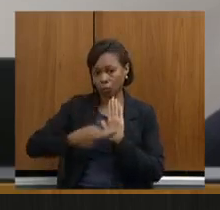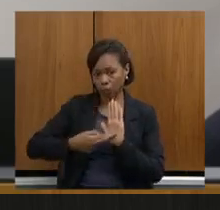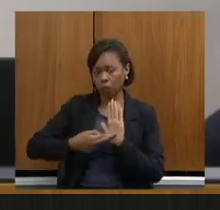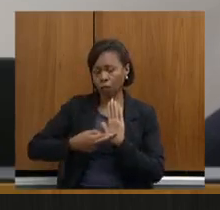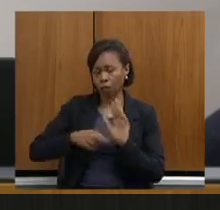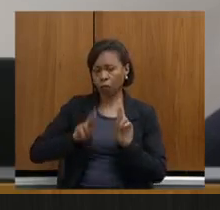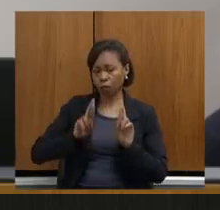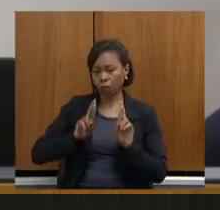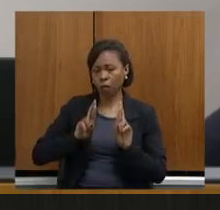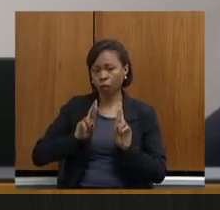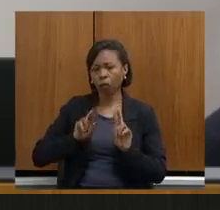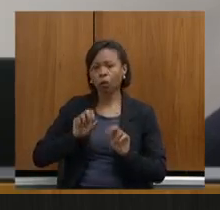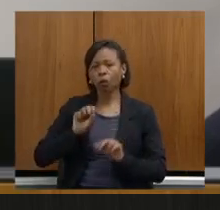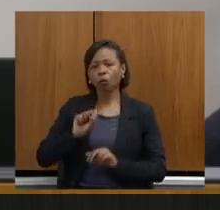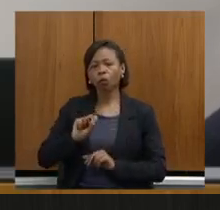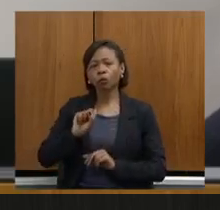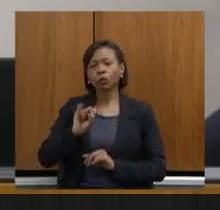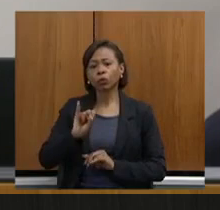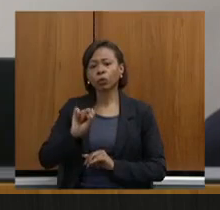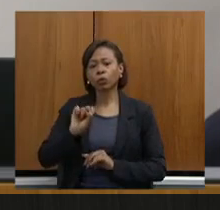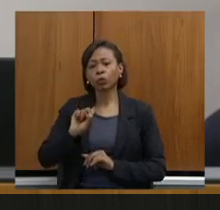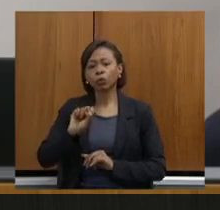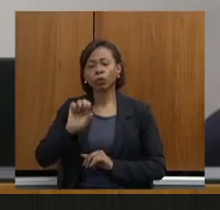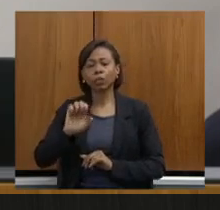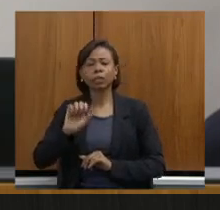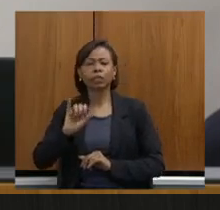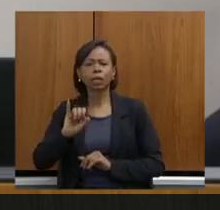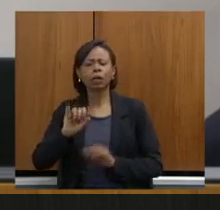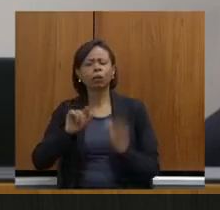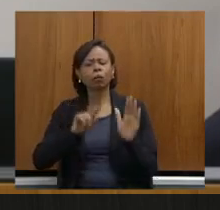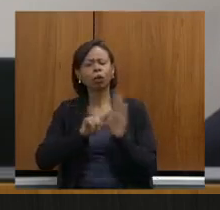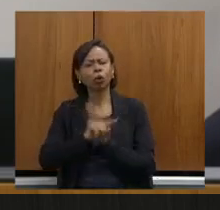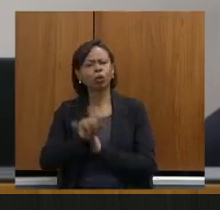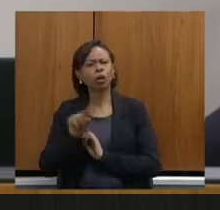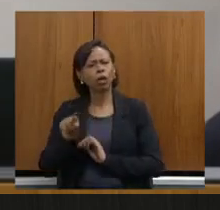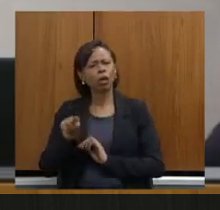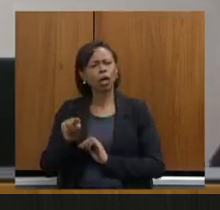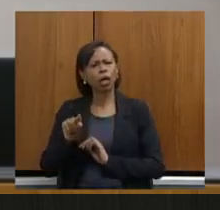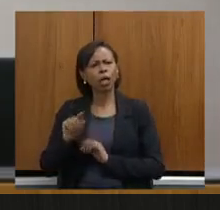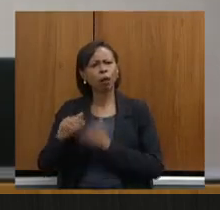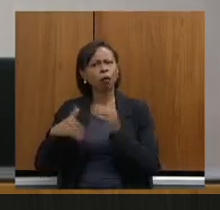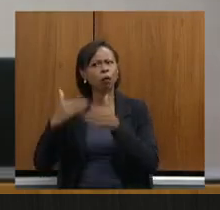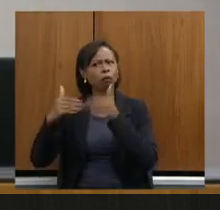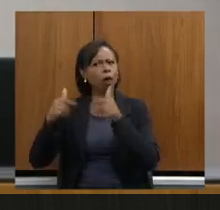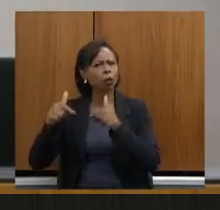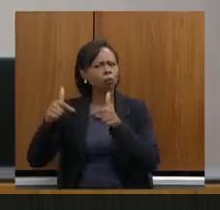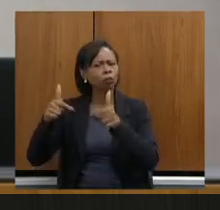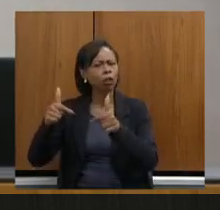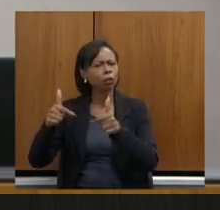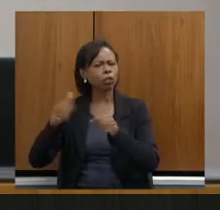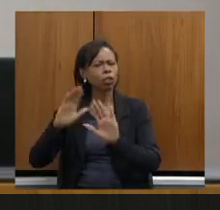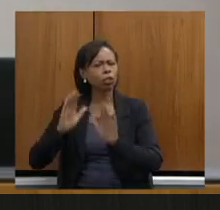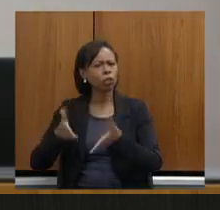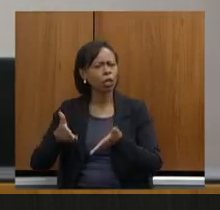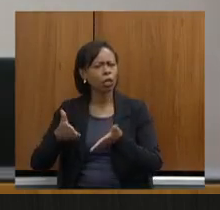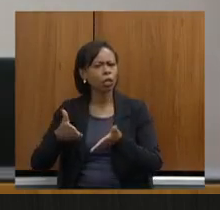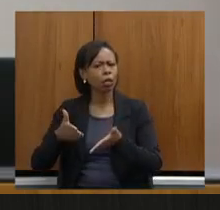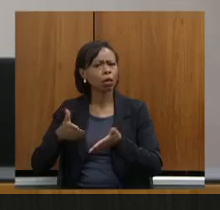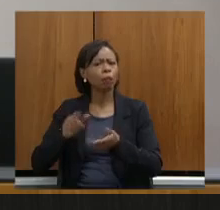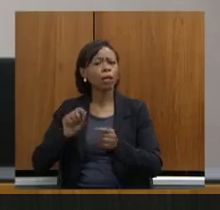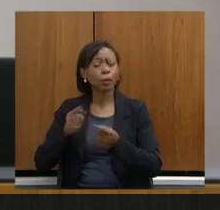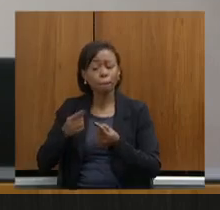qual avanço que os iseija teve para buscar a parceria com os municípios